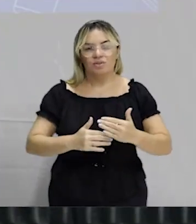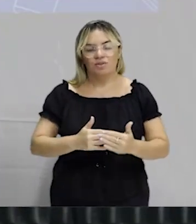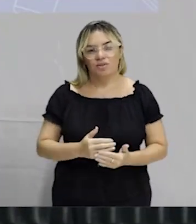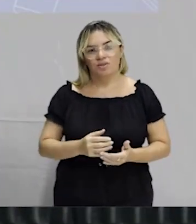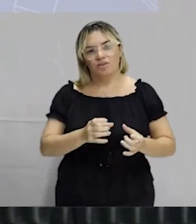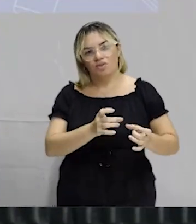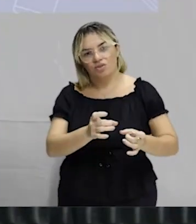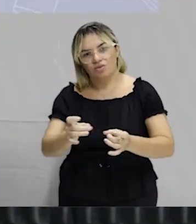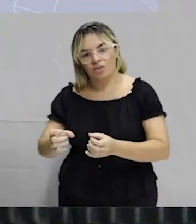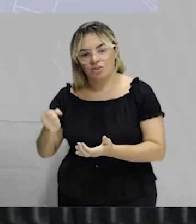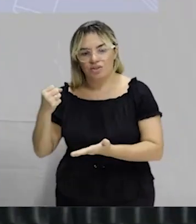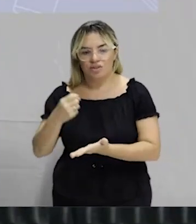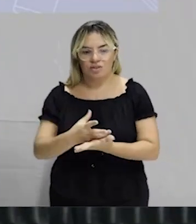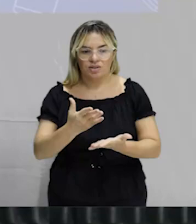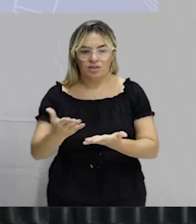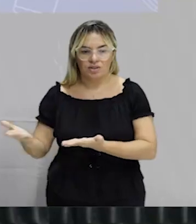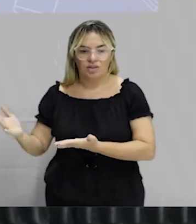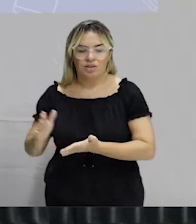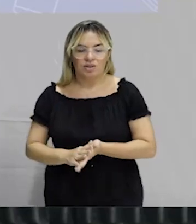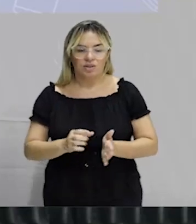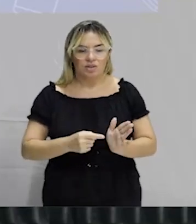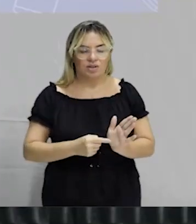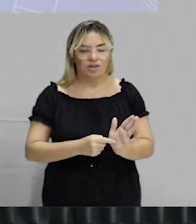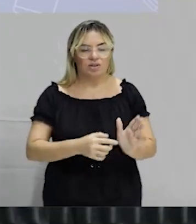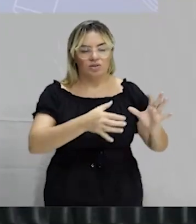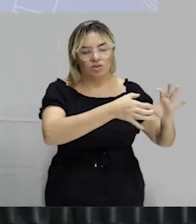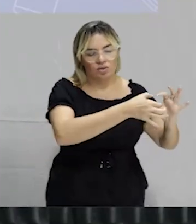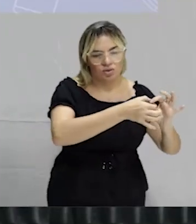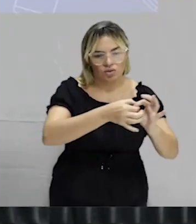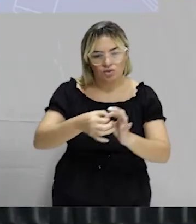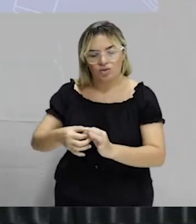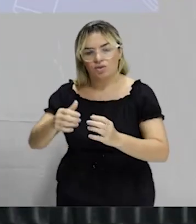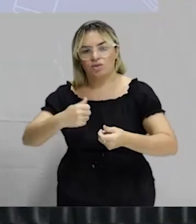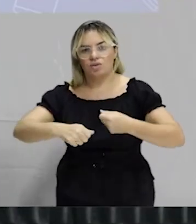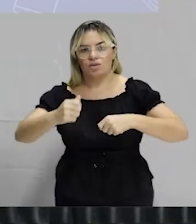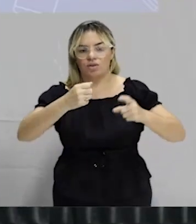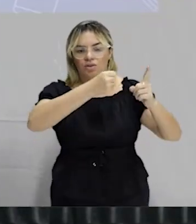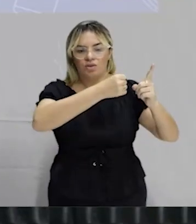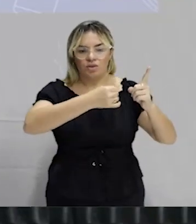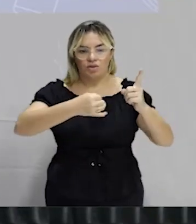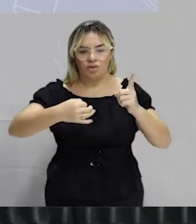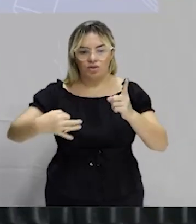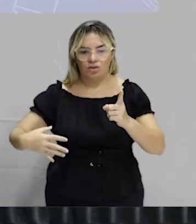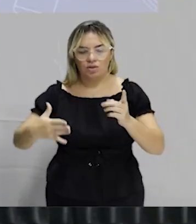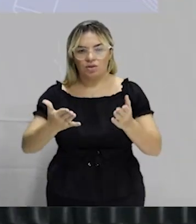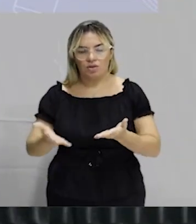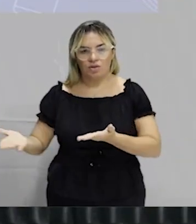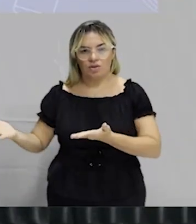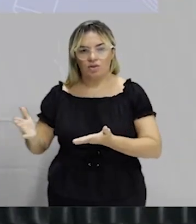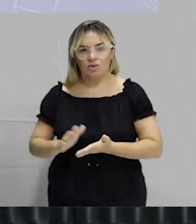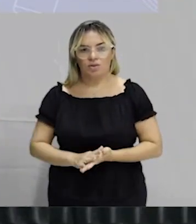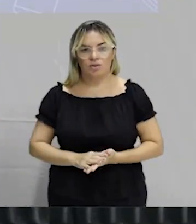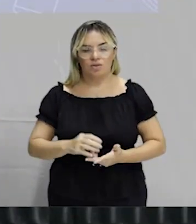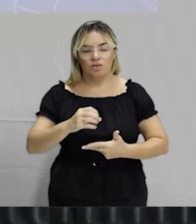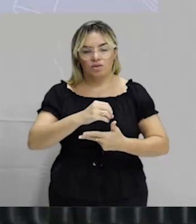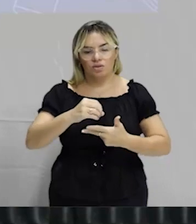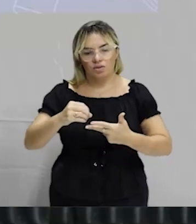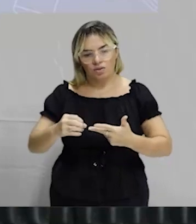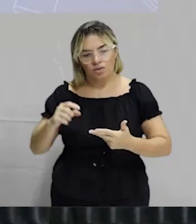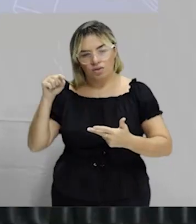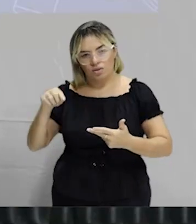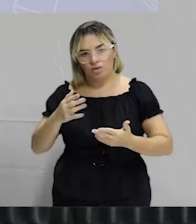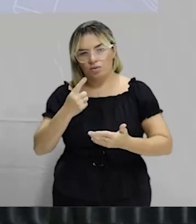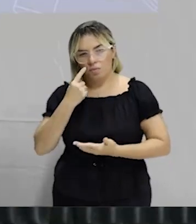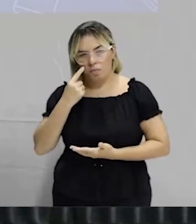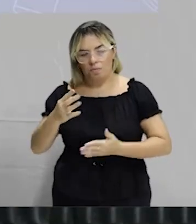perante o cenário econômico descrito, olha só o que caiu no outro Enem. Perante